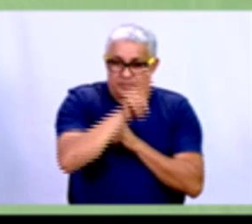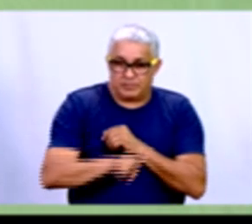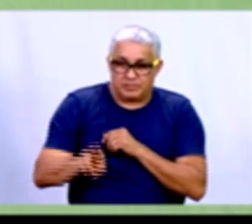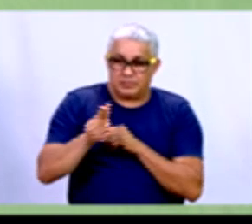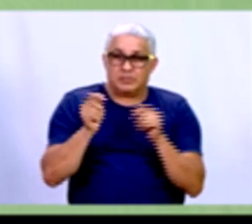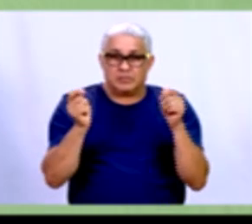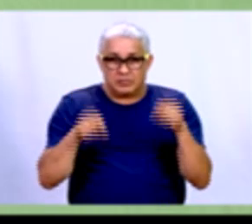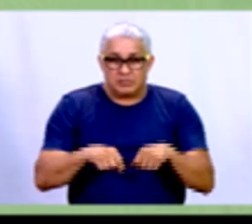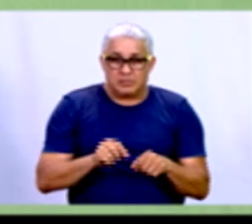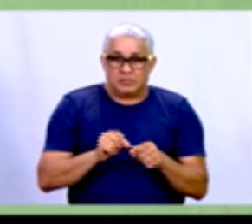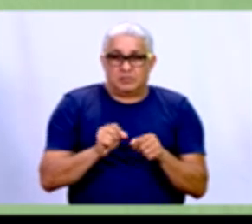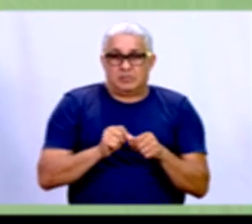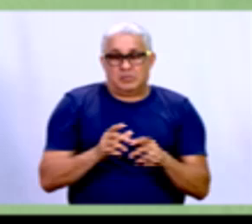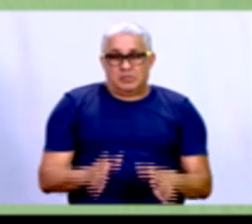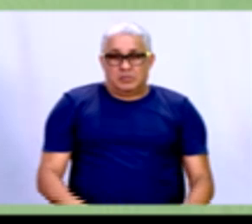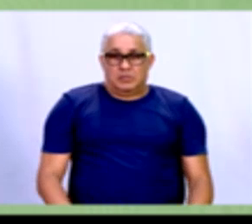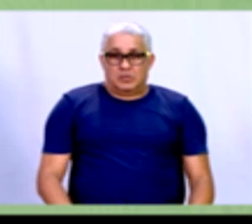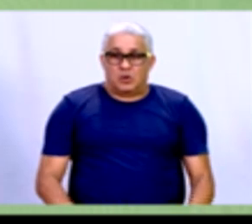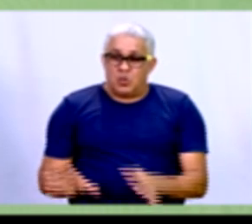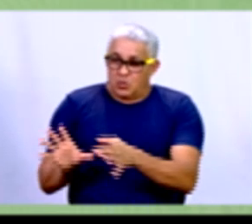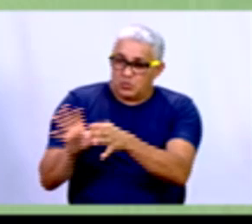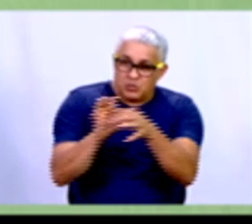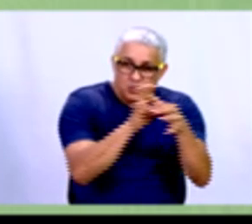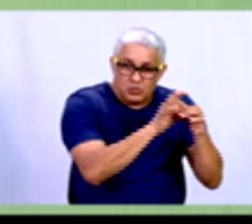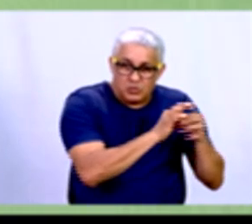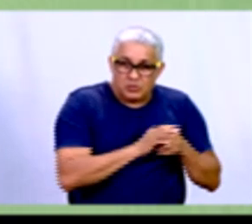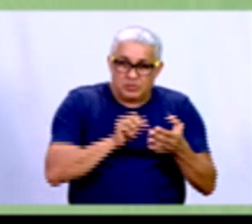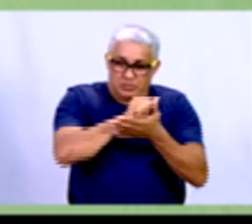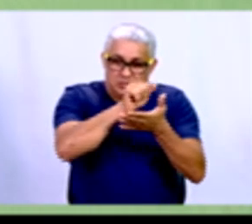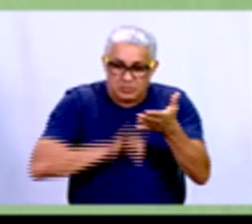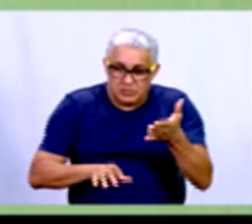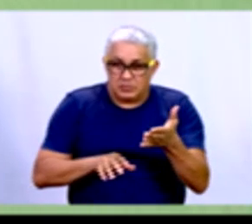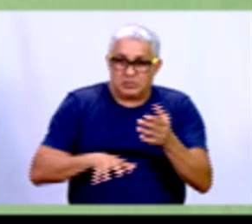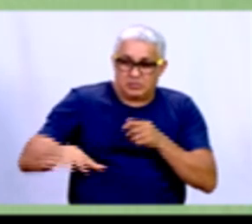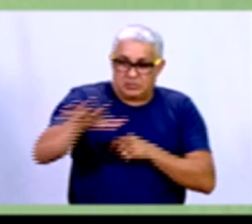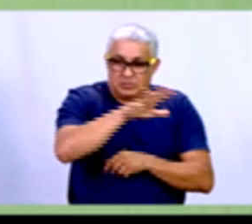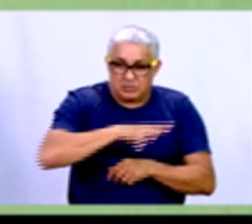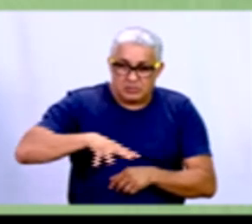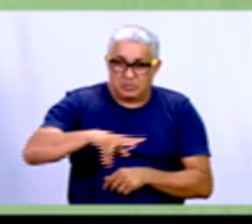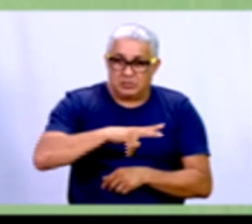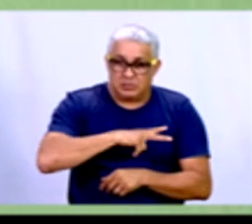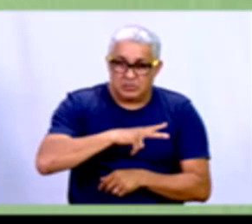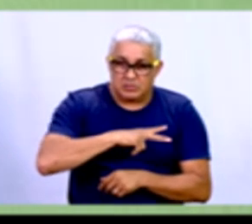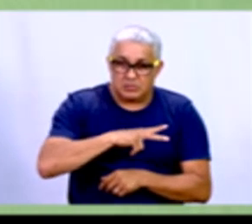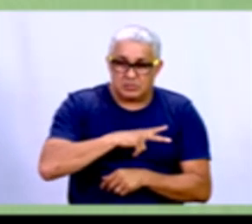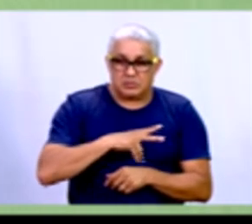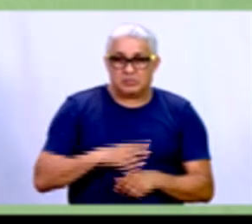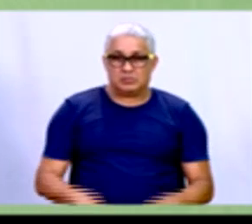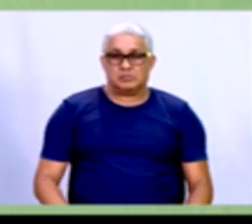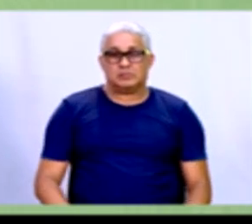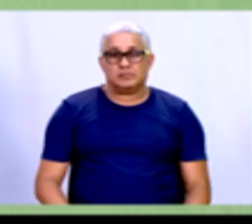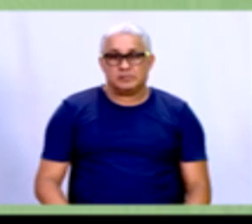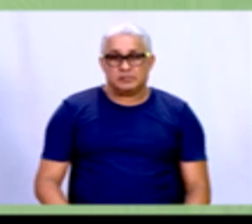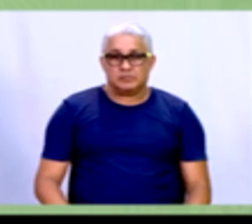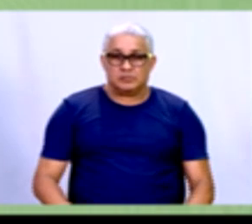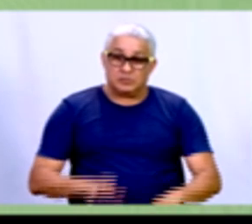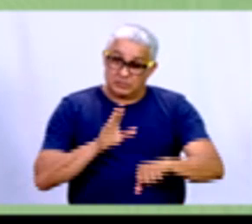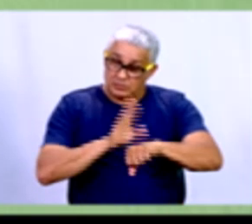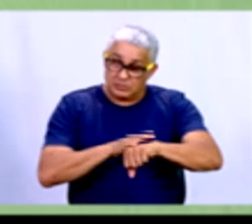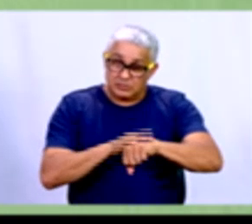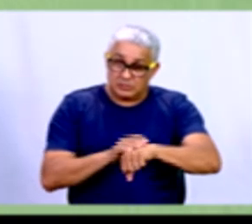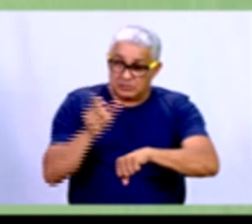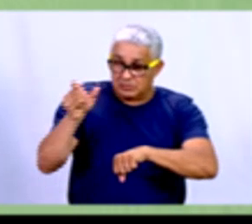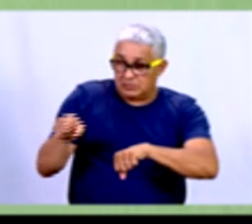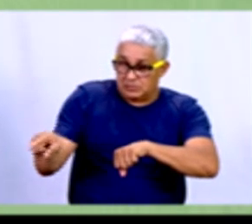pode realizar um determinado conjunto de tarefas em um ambiente particular. Ou seja, o tempo que ele